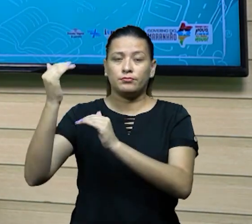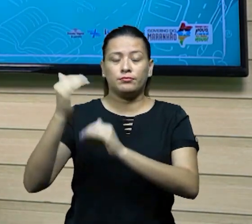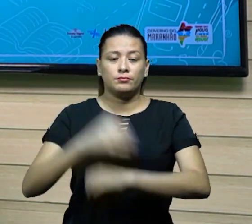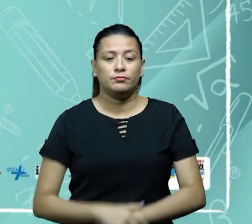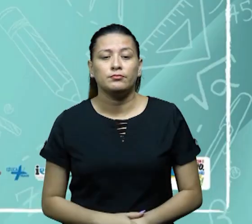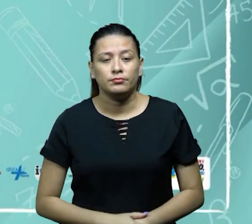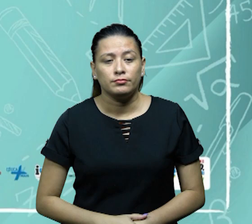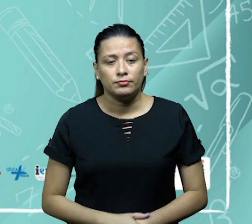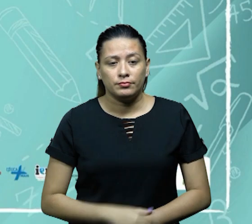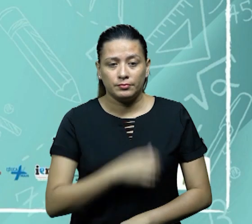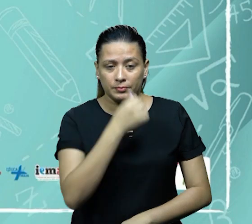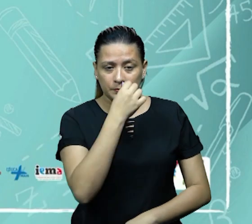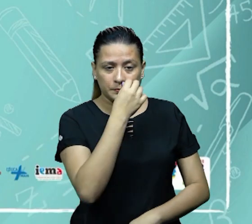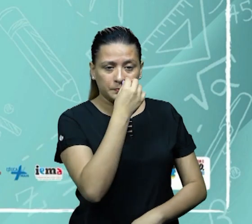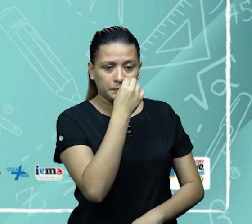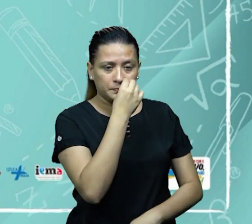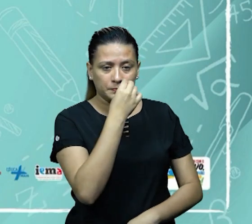evoluir.